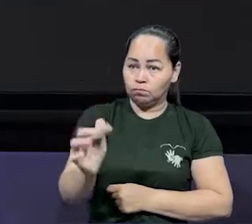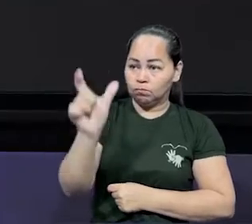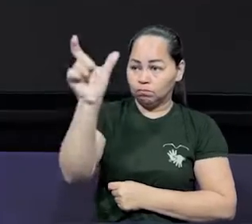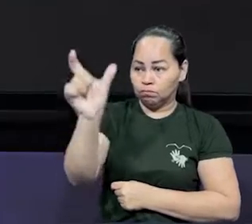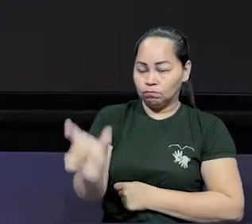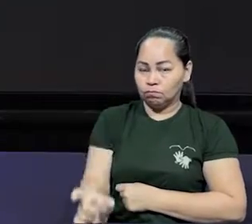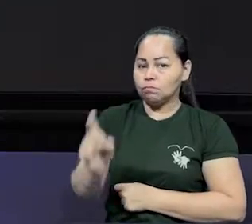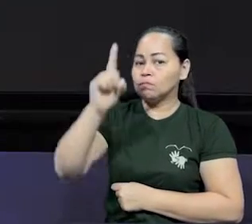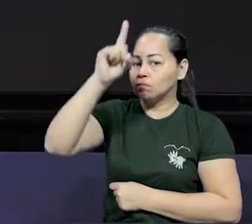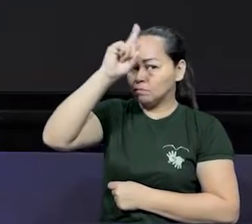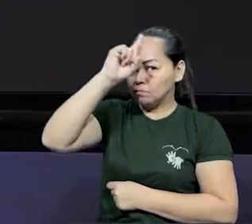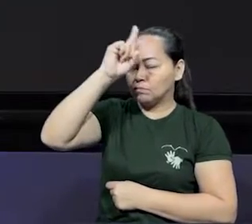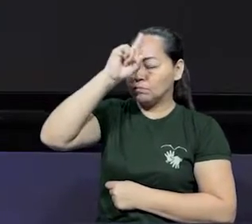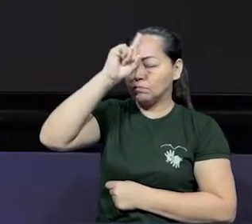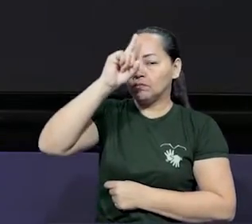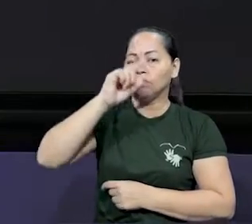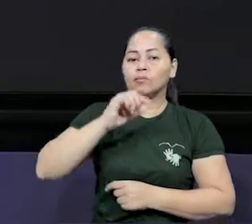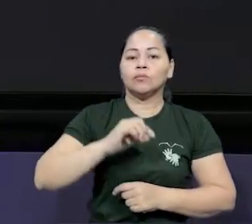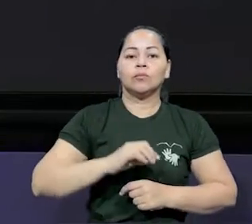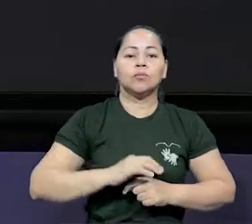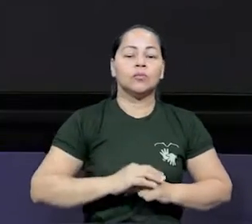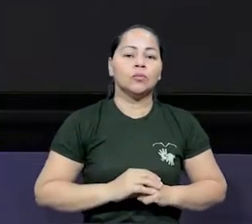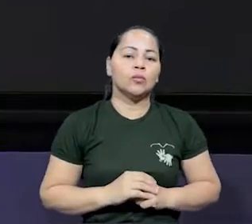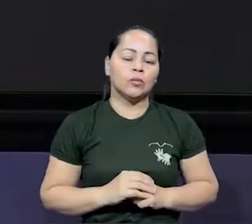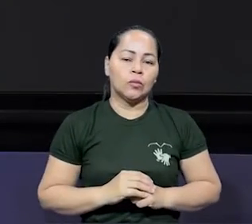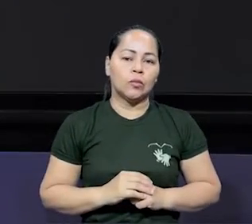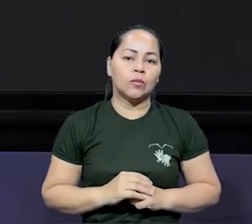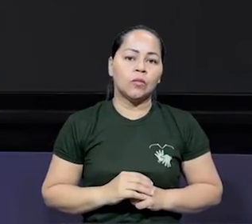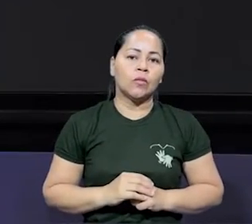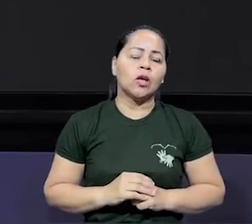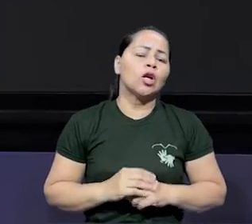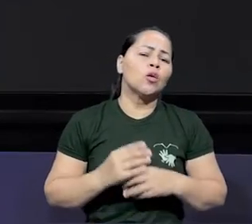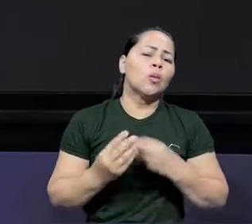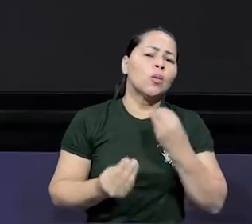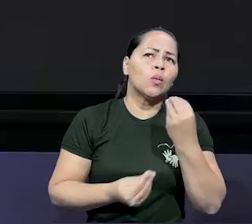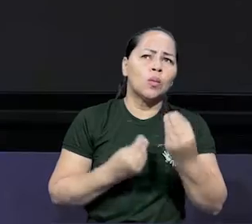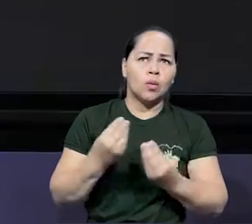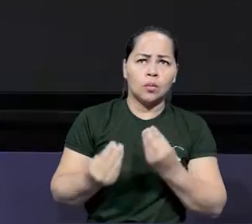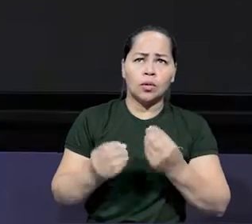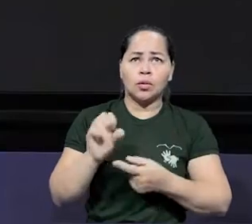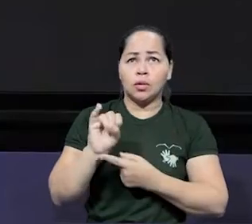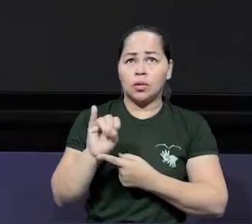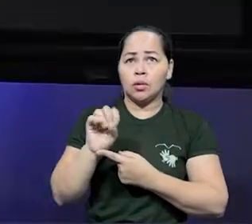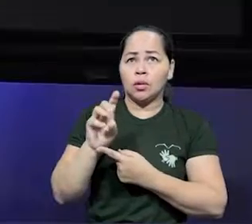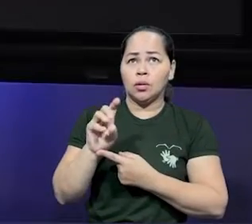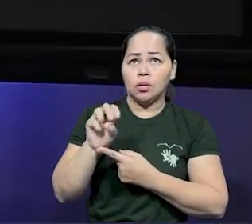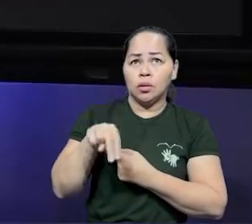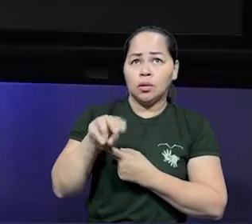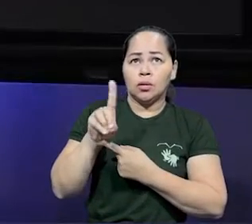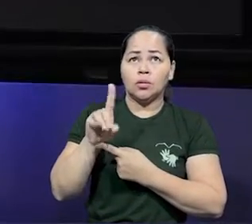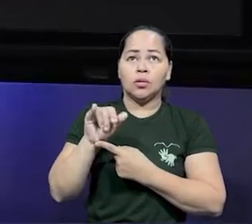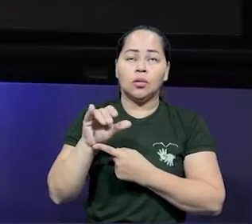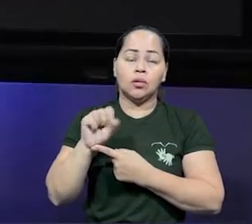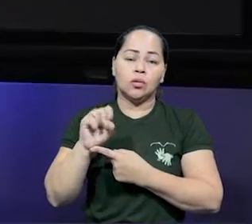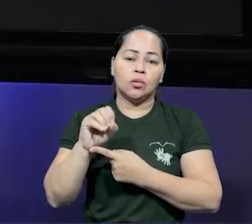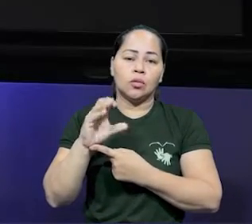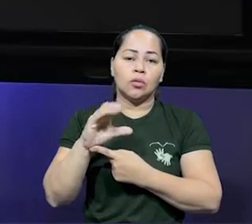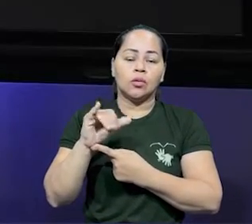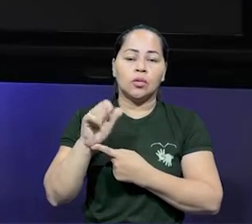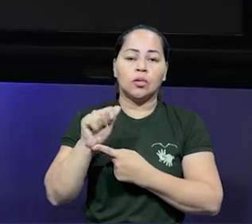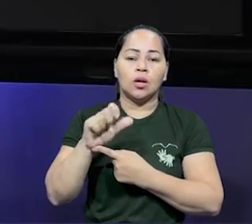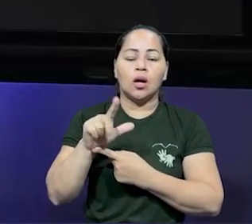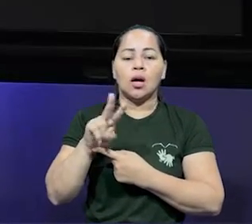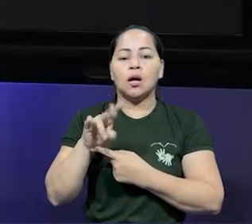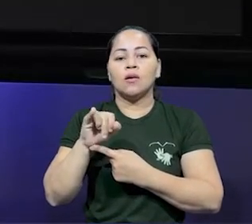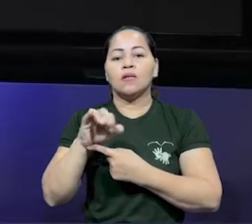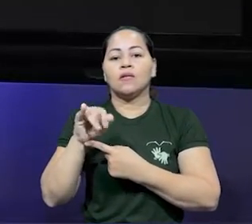quando sujeitos. Os aspectos indissociáveis estão relacionados a aspectos